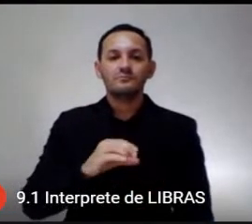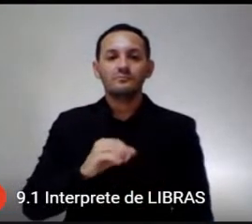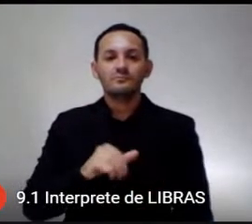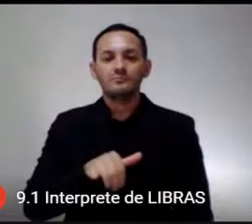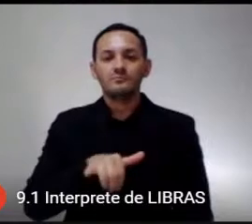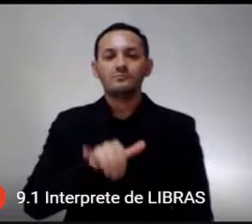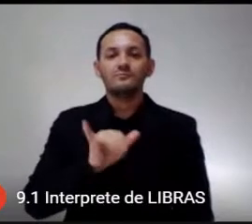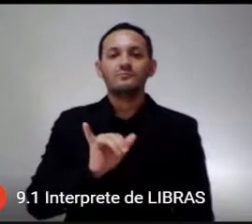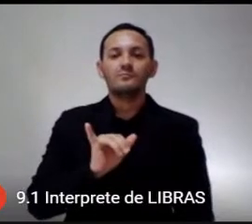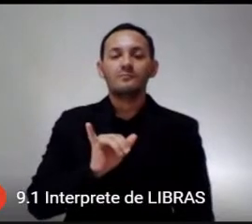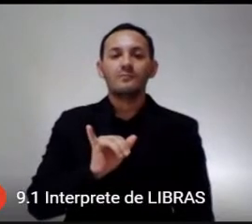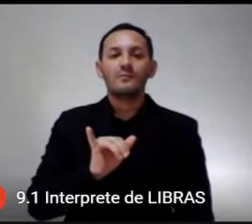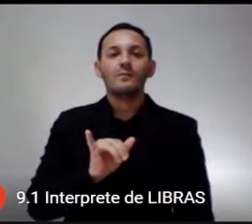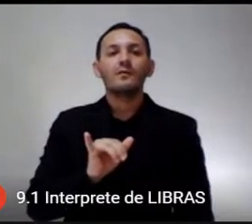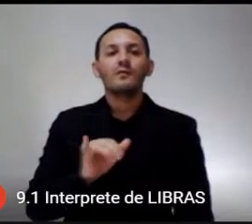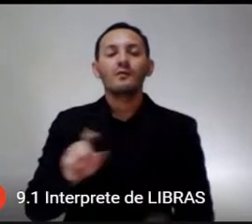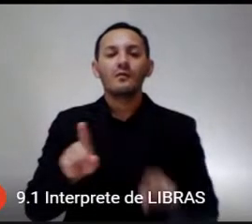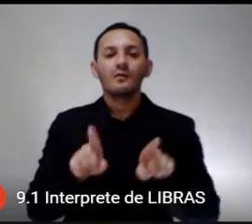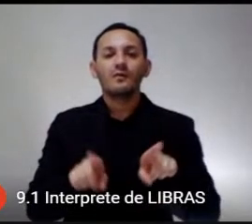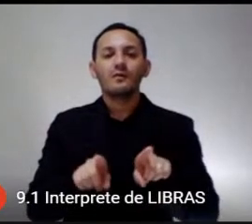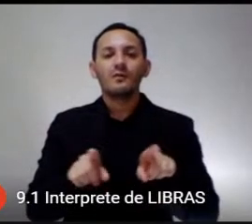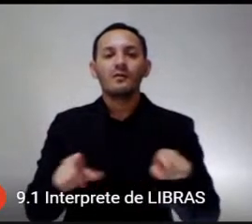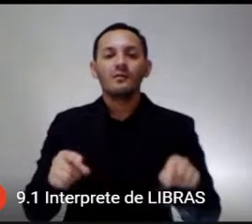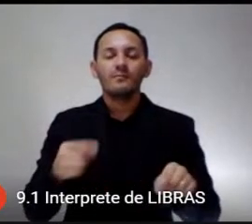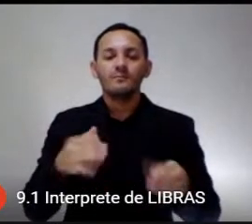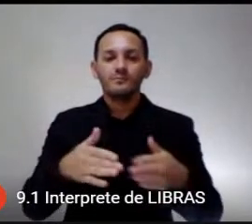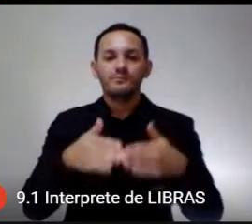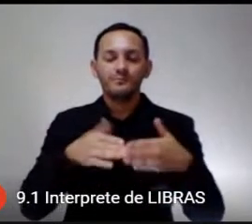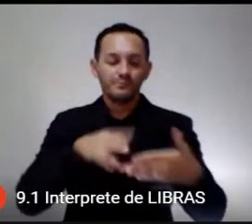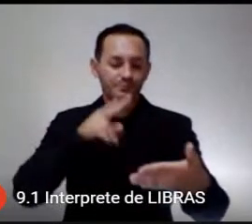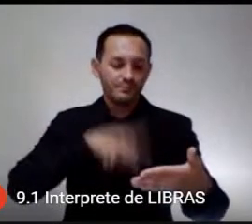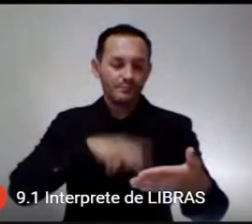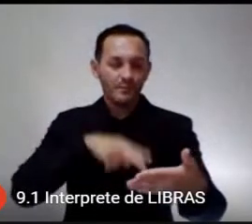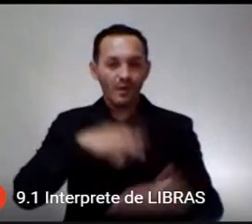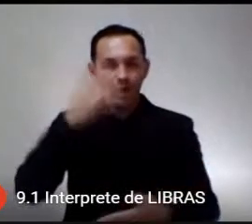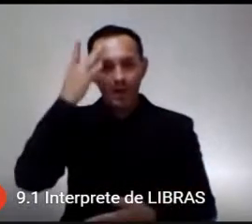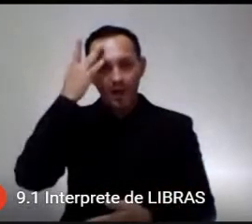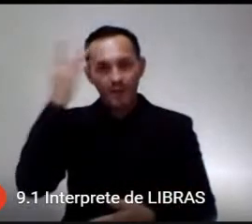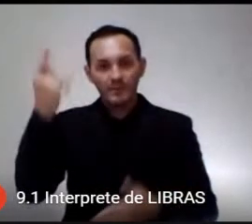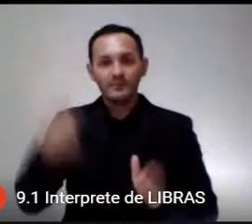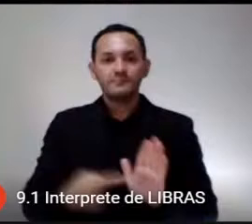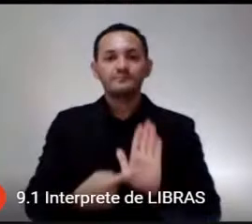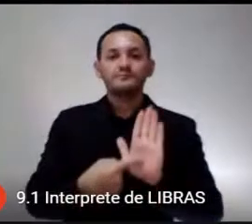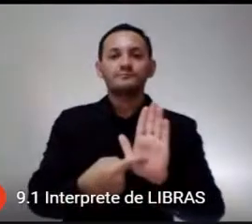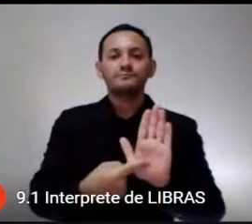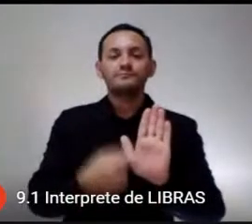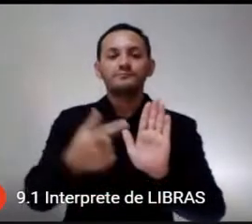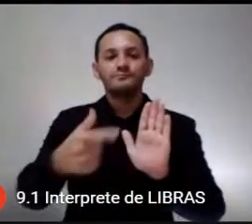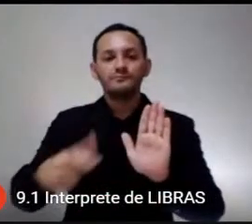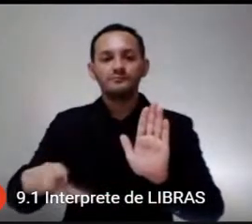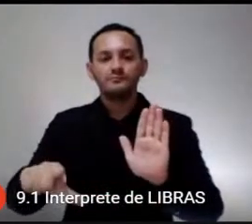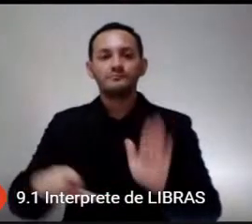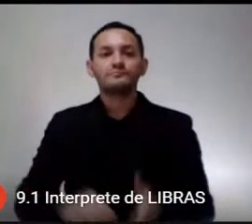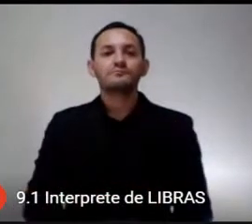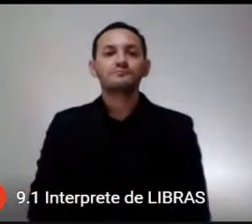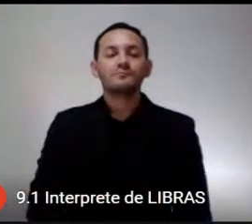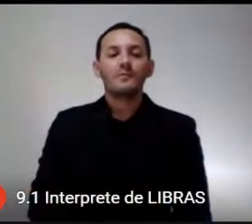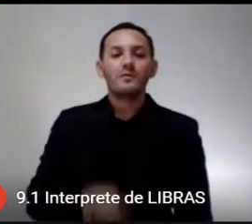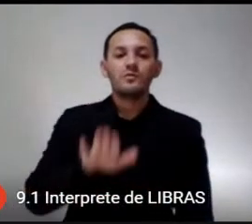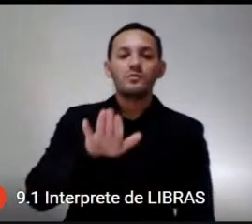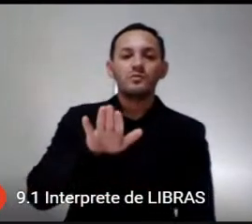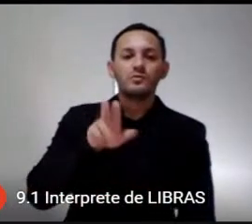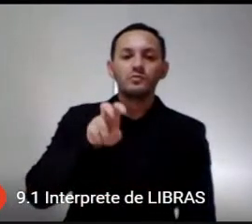empate, eu retirei com vistas e prometo que amanhã eu trarei, de manhã ou à tarde, que